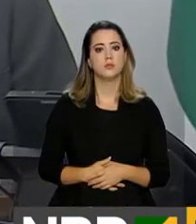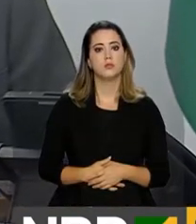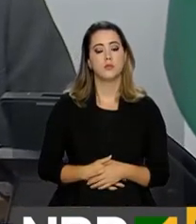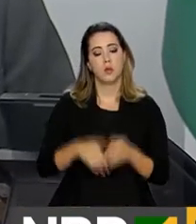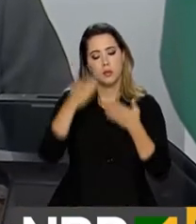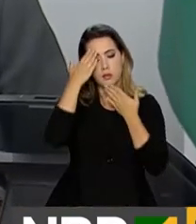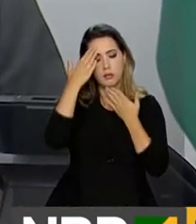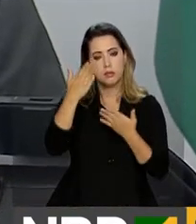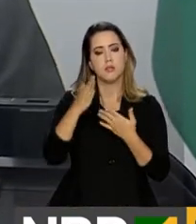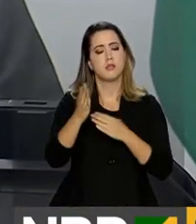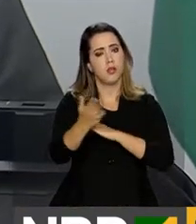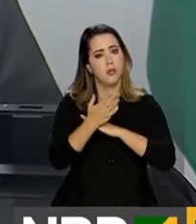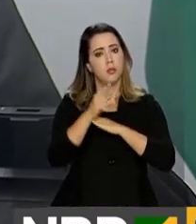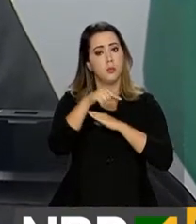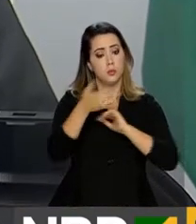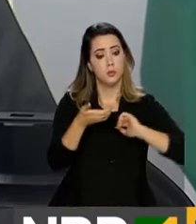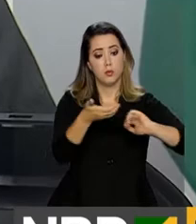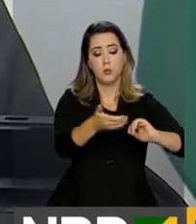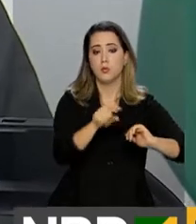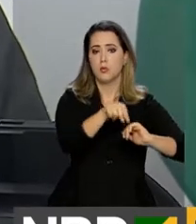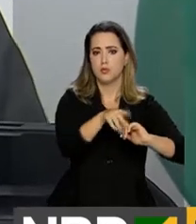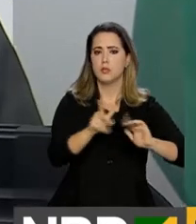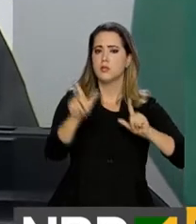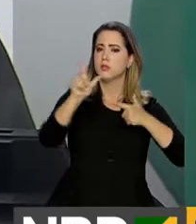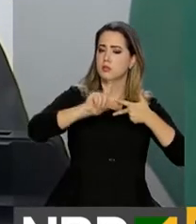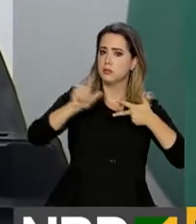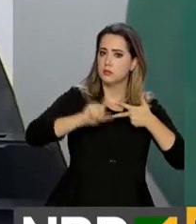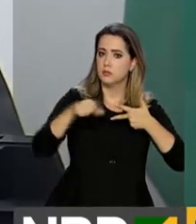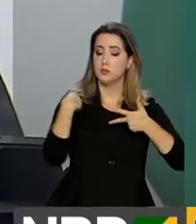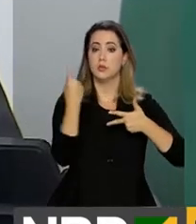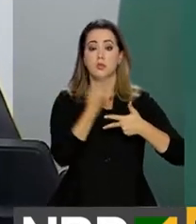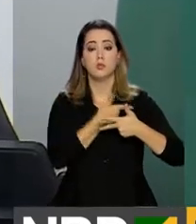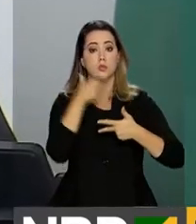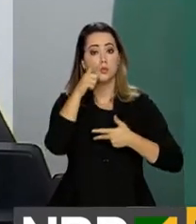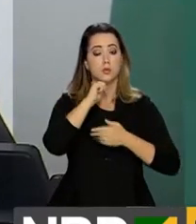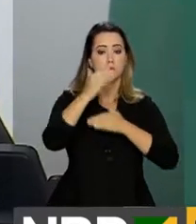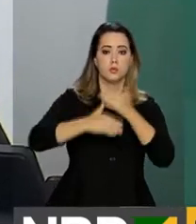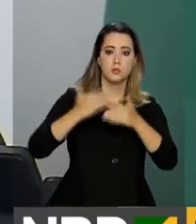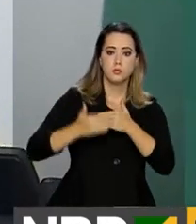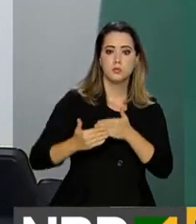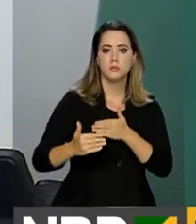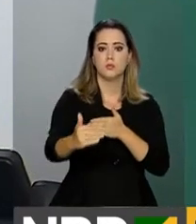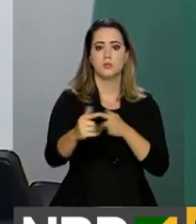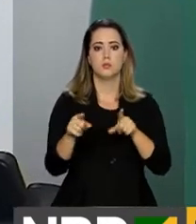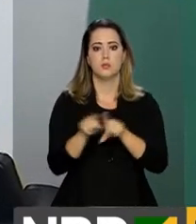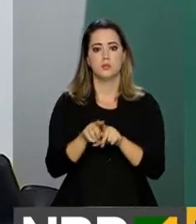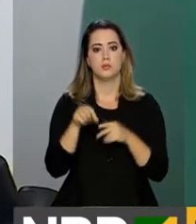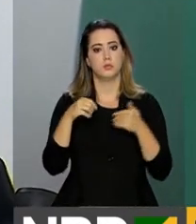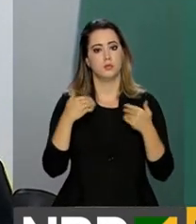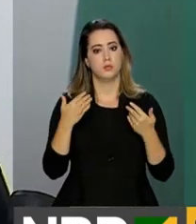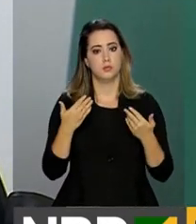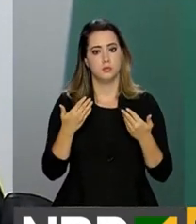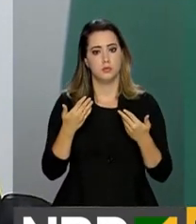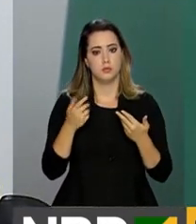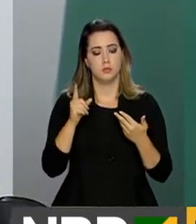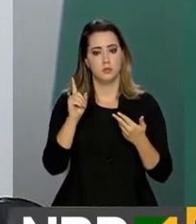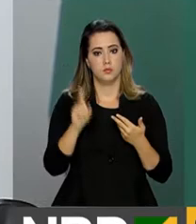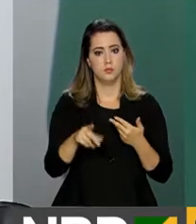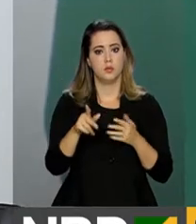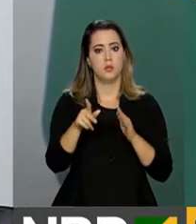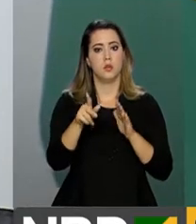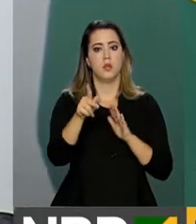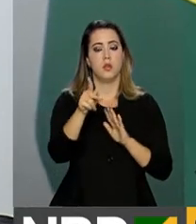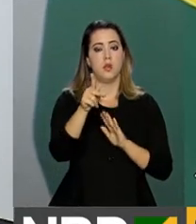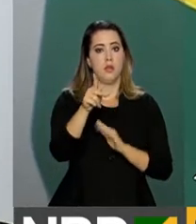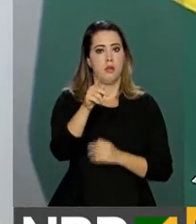legia o executivo nós não conseguiremos ter levado adiante a tec